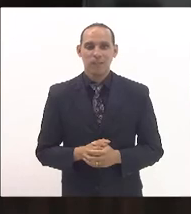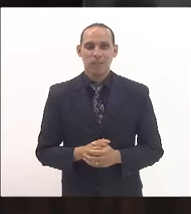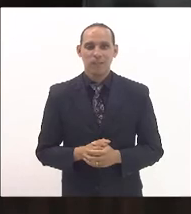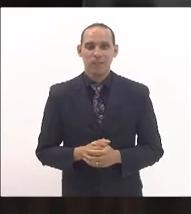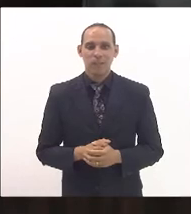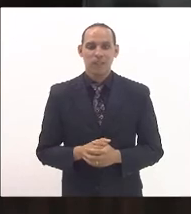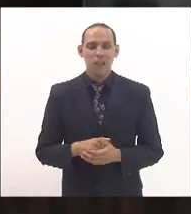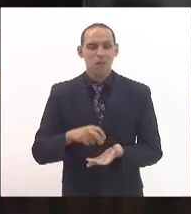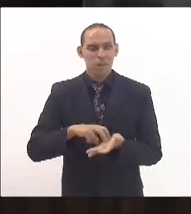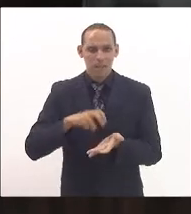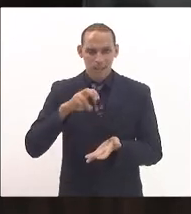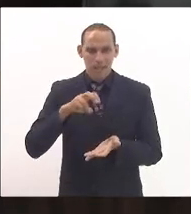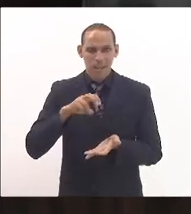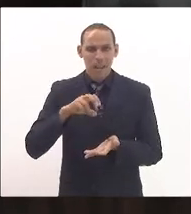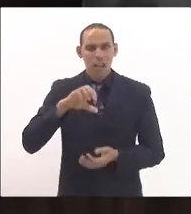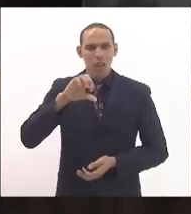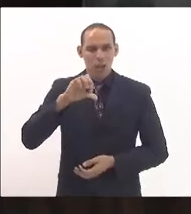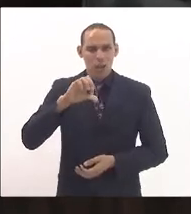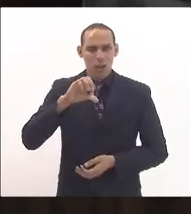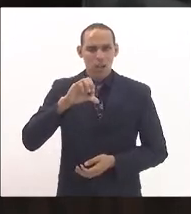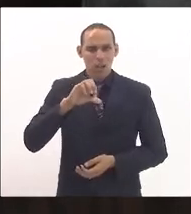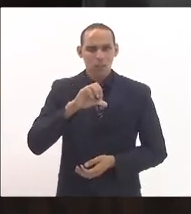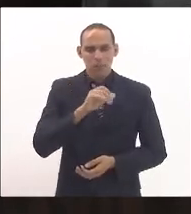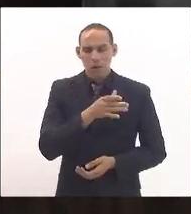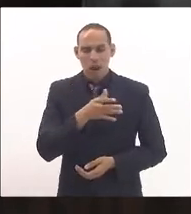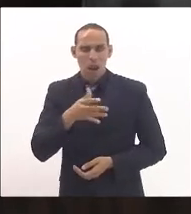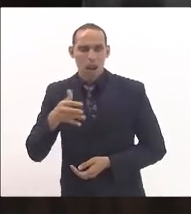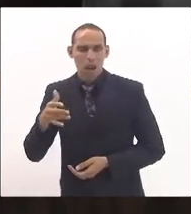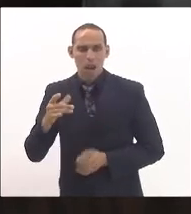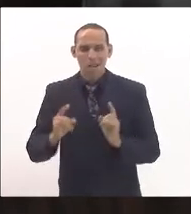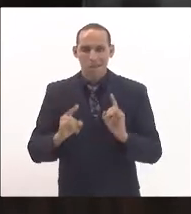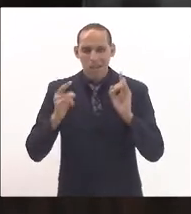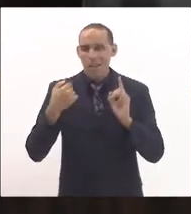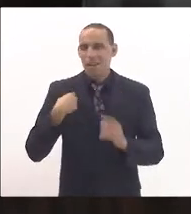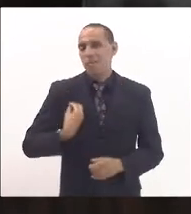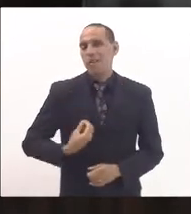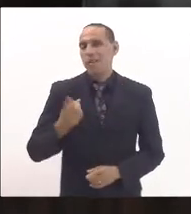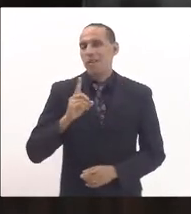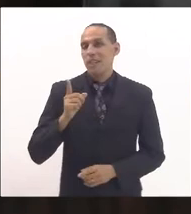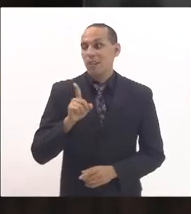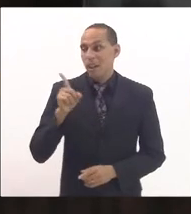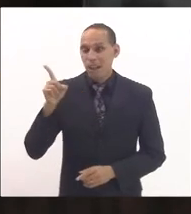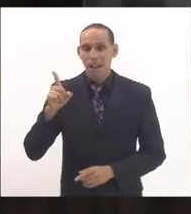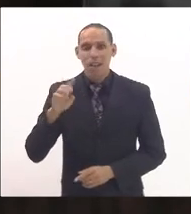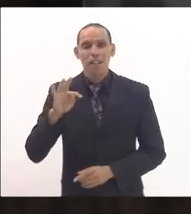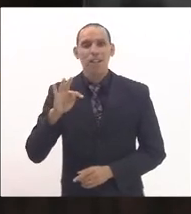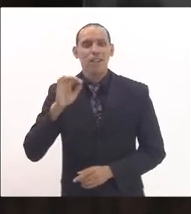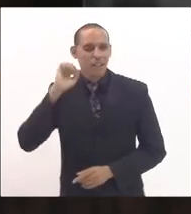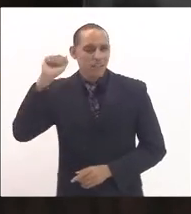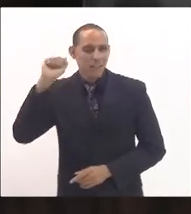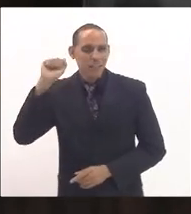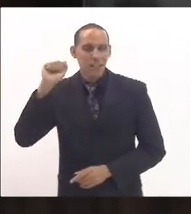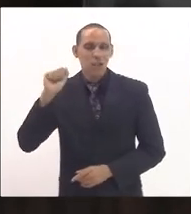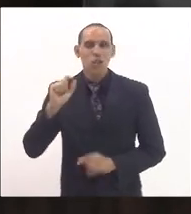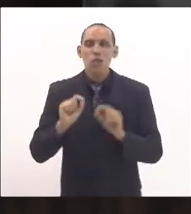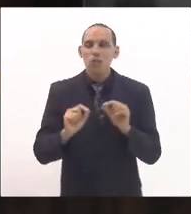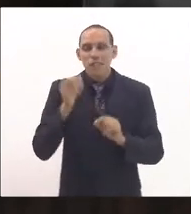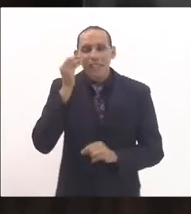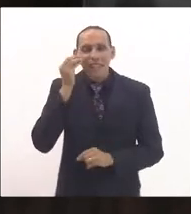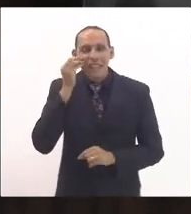Passei a manhã inteira, desde 9 da manhã, eu estava fora do prédio daqui, mas lá no Tiradentes, tentando ajustar